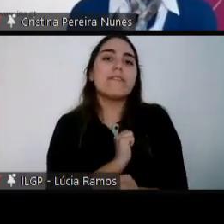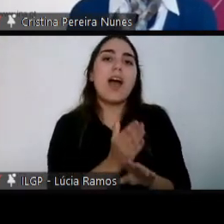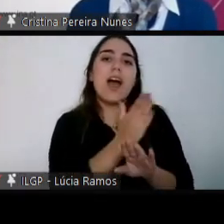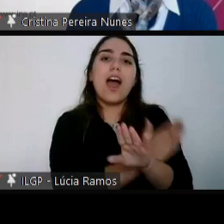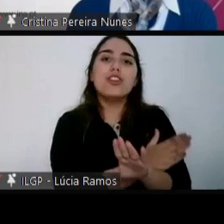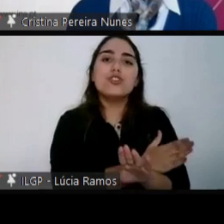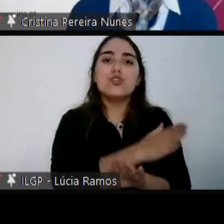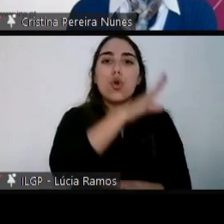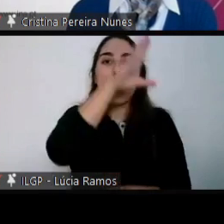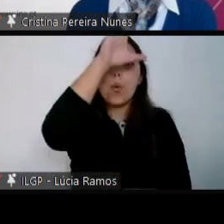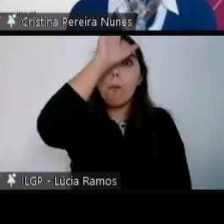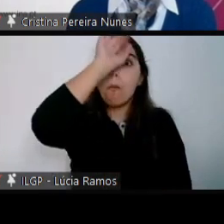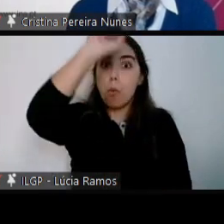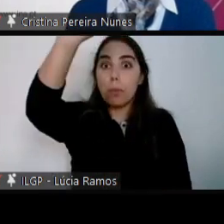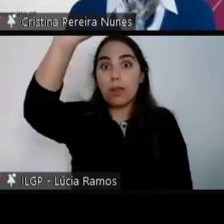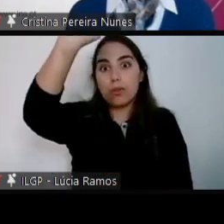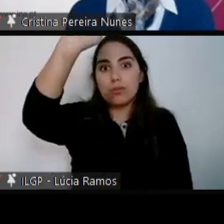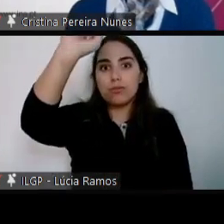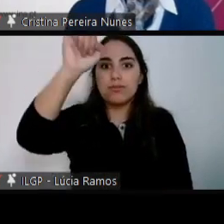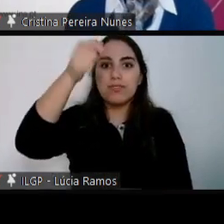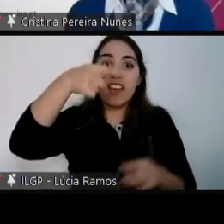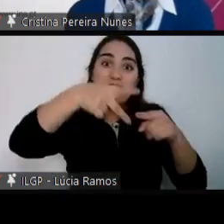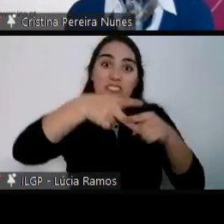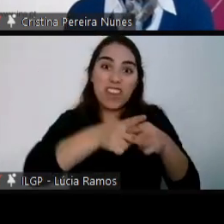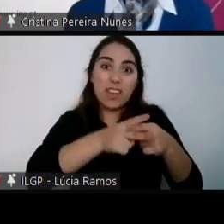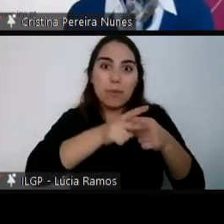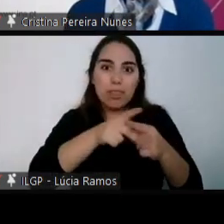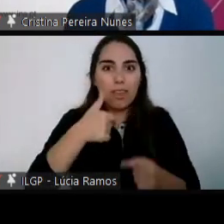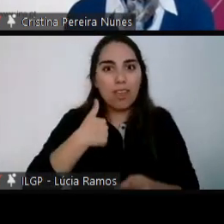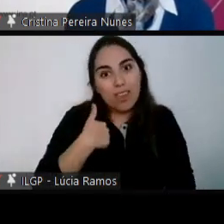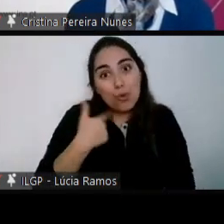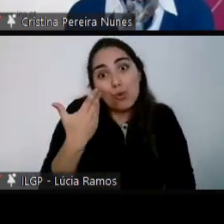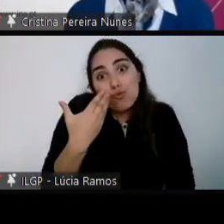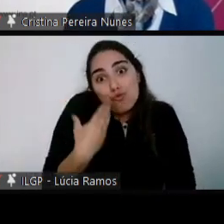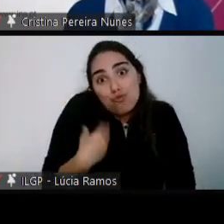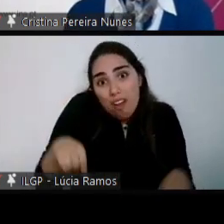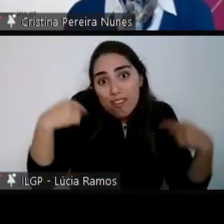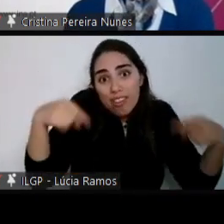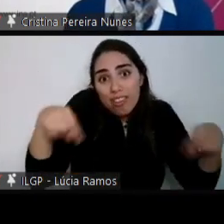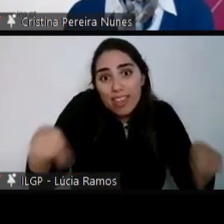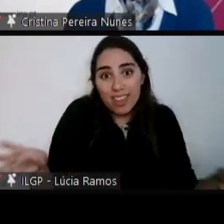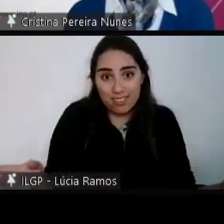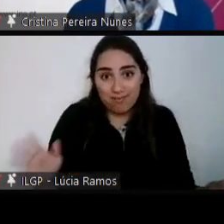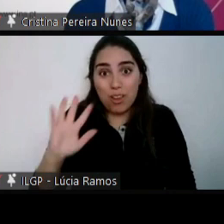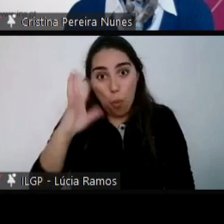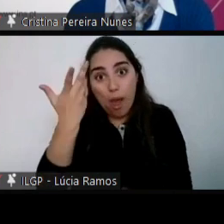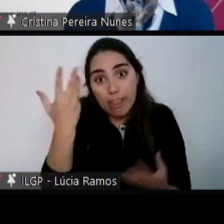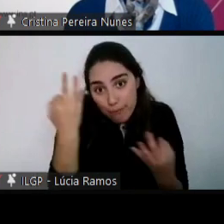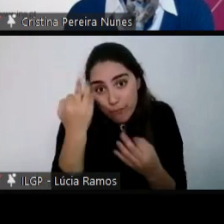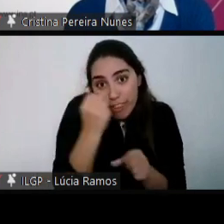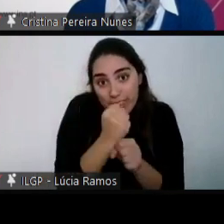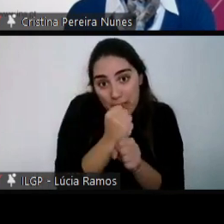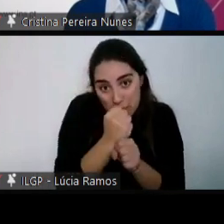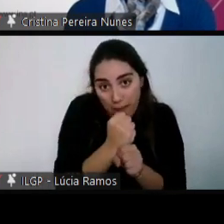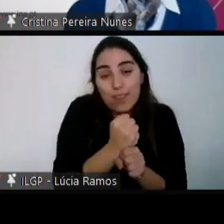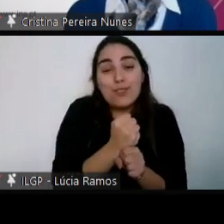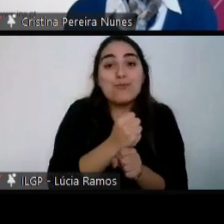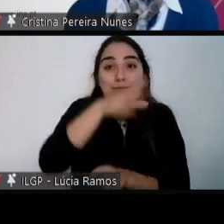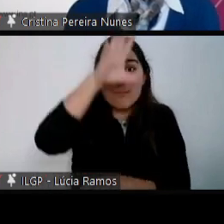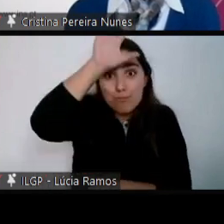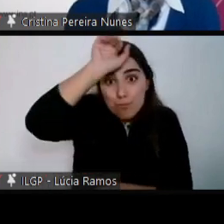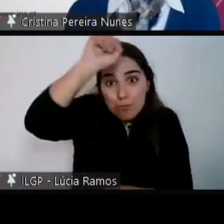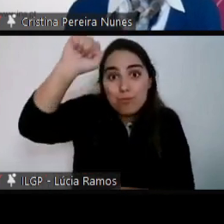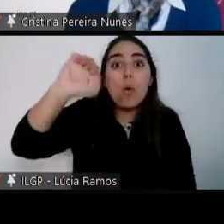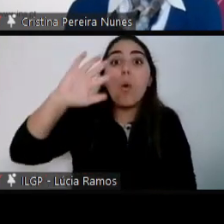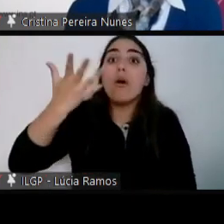pública, mas isto eram as ferramentas que eu gostaria de ter quando eu prestei serviço público em Portugal. Não tínhamos a possibilidade de ter isto,